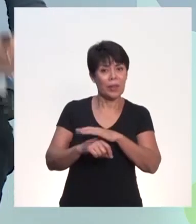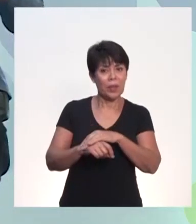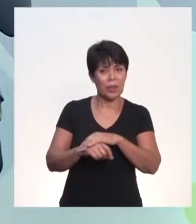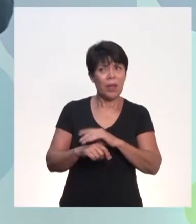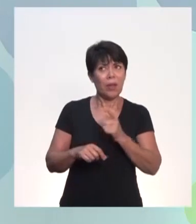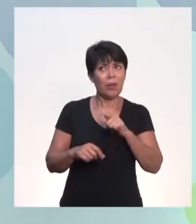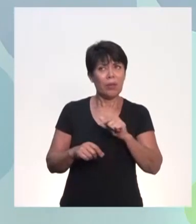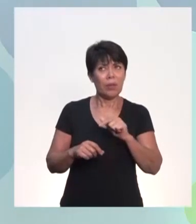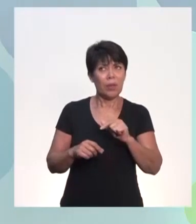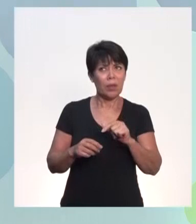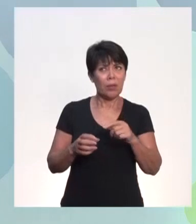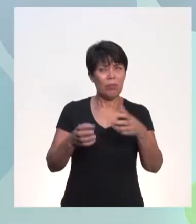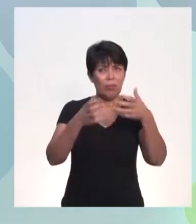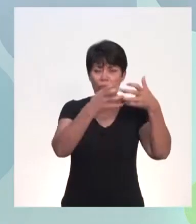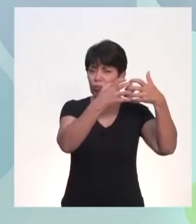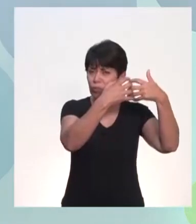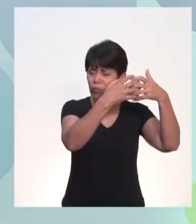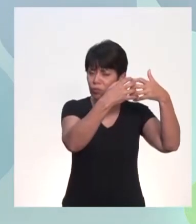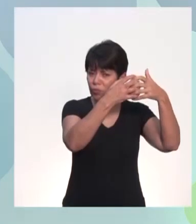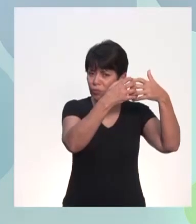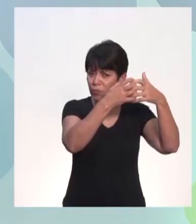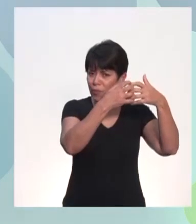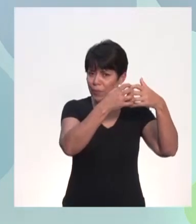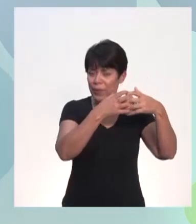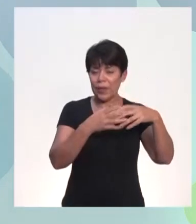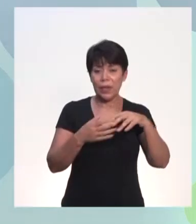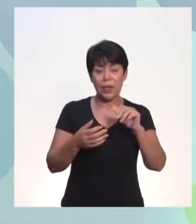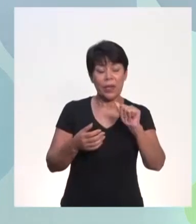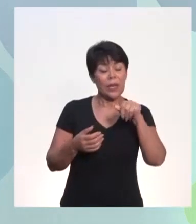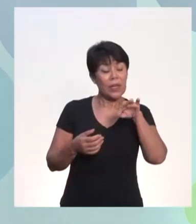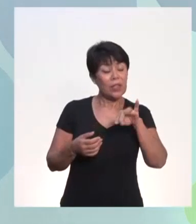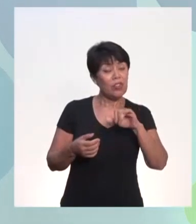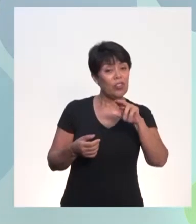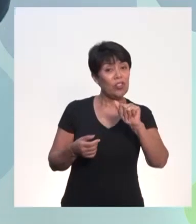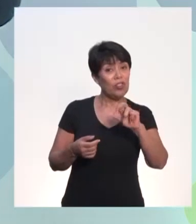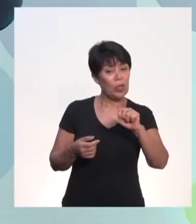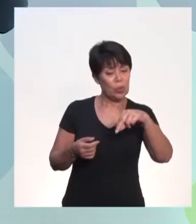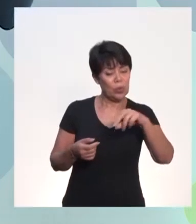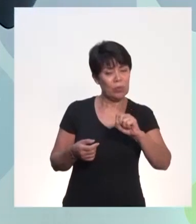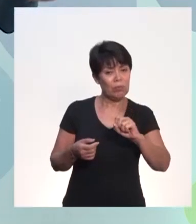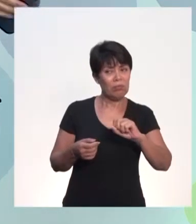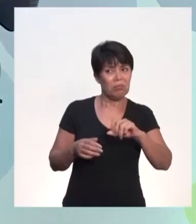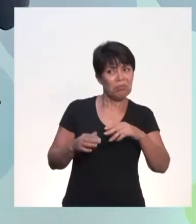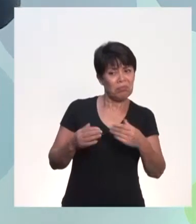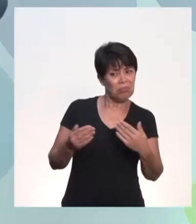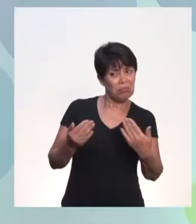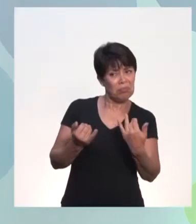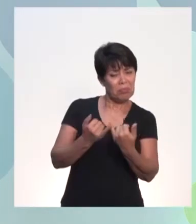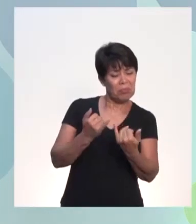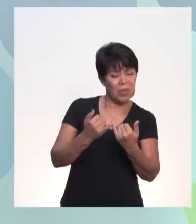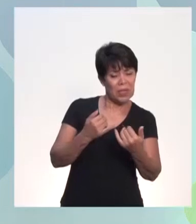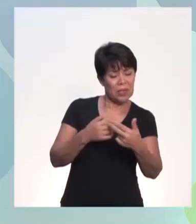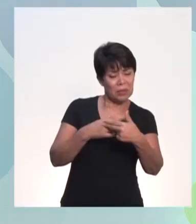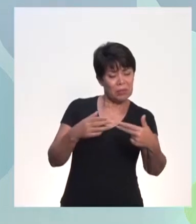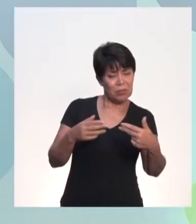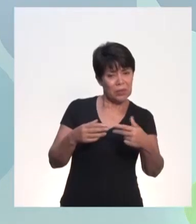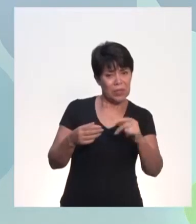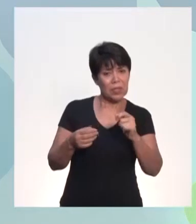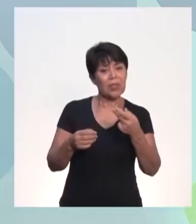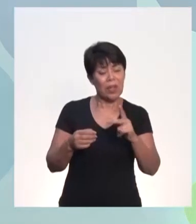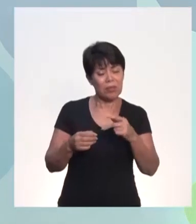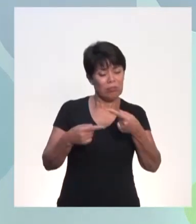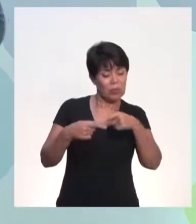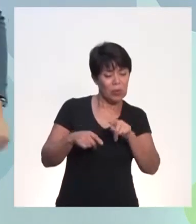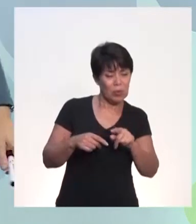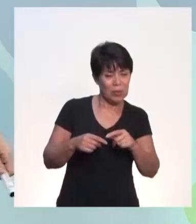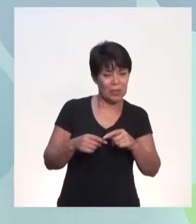ou seja, eu consigo tentar interpretar que antígeno deve ter alguma coisa a ver com aquele organismo, com aquele micro-organismo que a gente está tentando